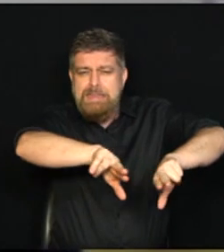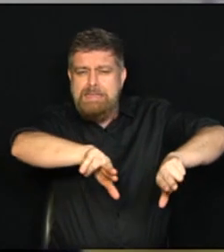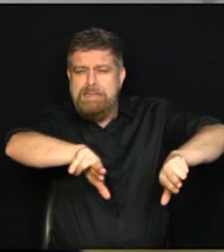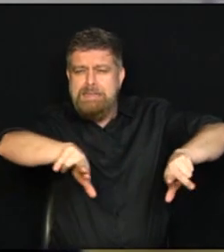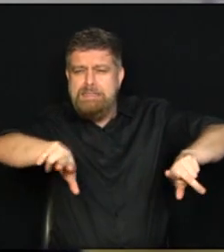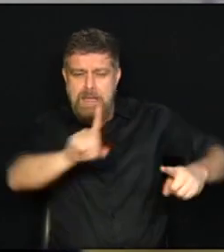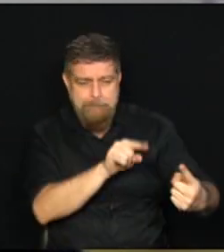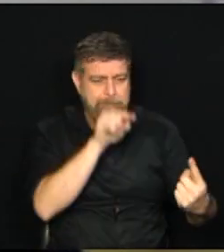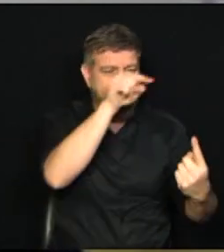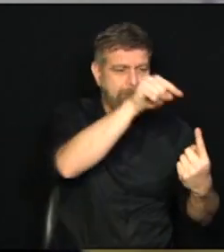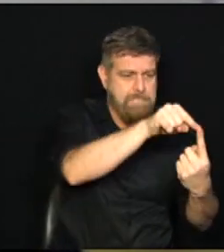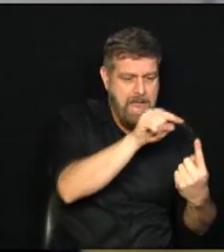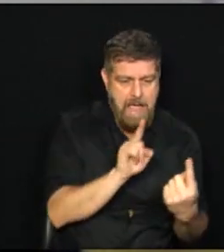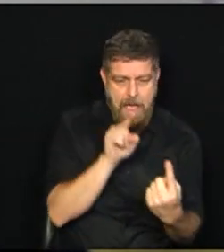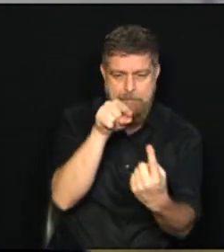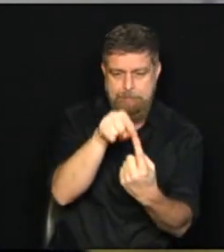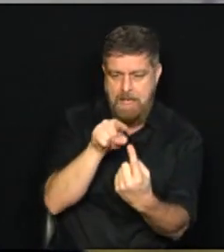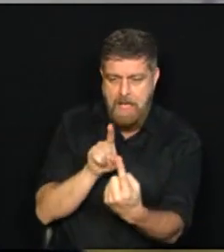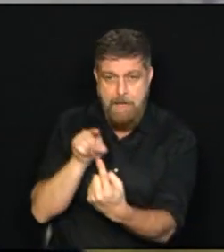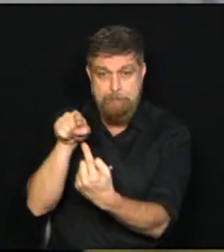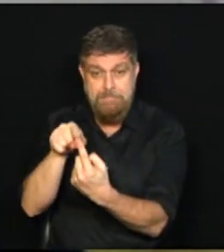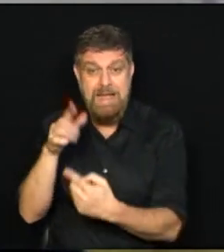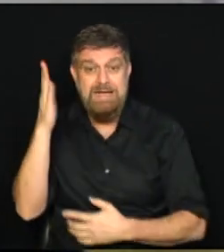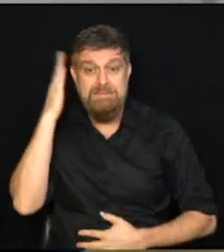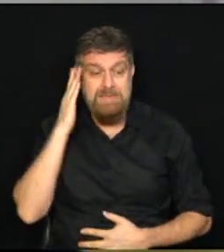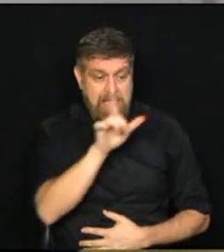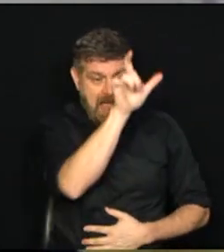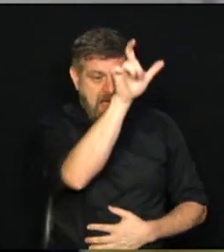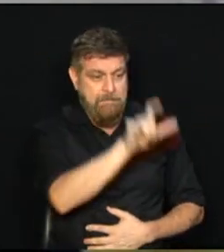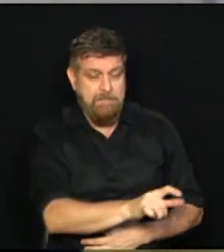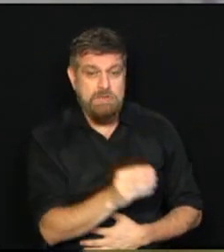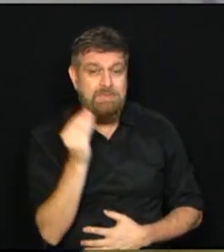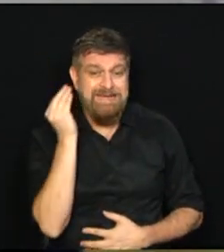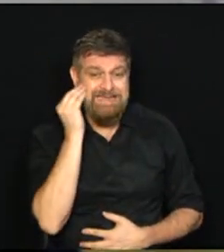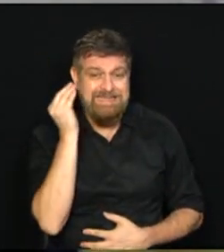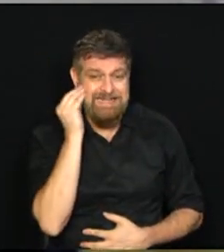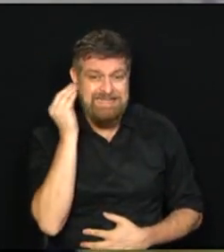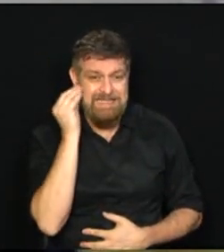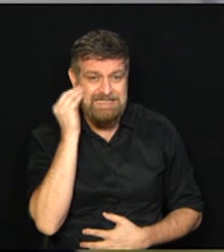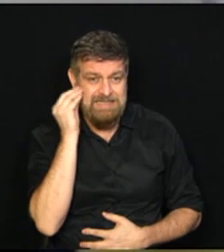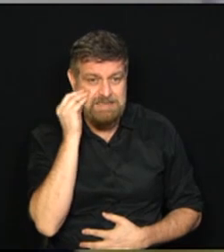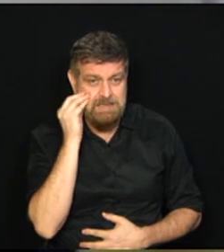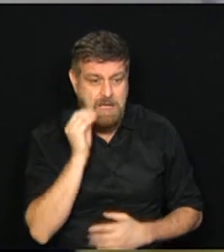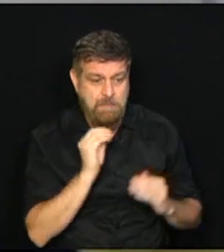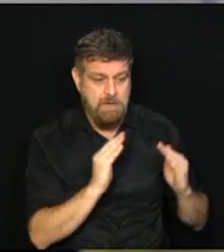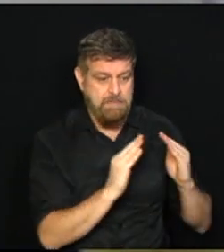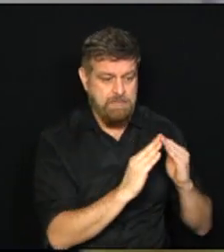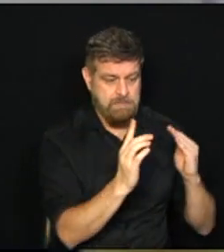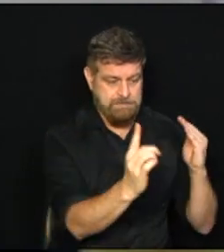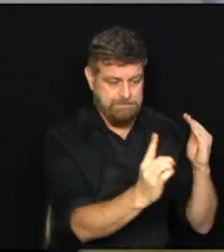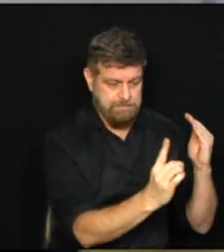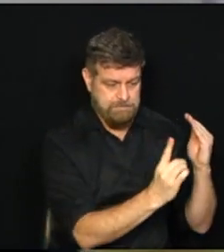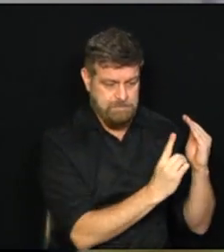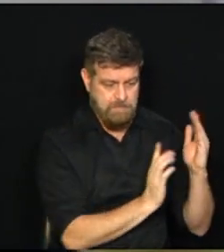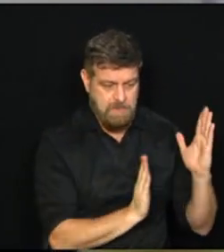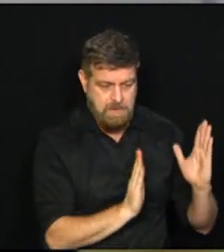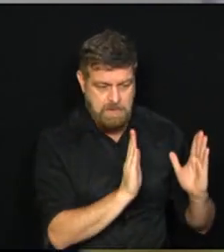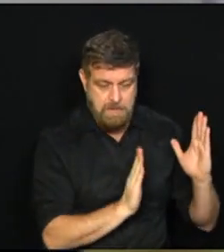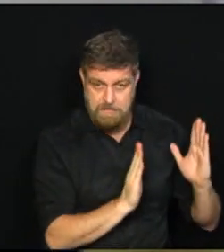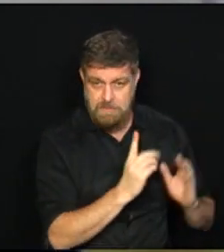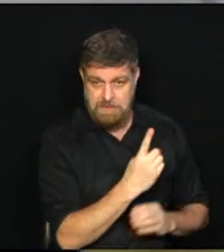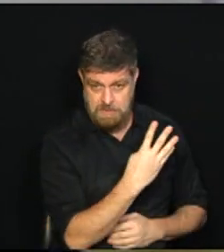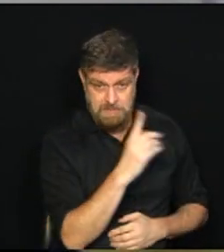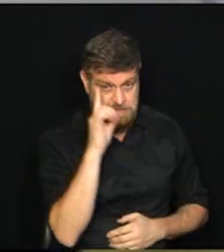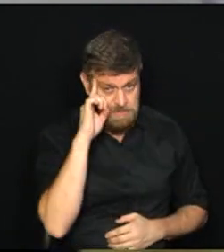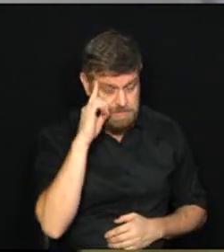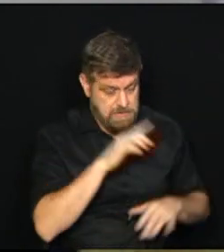E, sem dúvida nenhuma, para quem está sendo testado, possibilita, né, o isolamento naquele período mais crítico e,